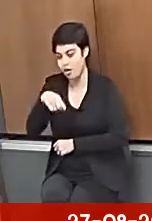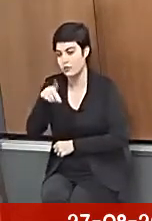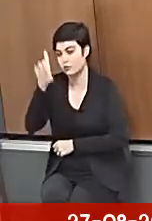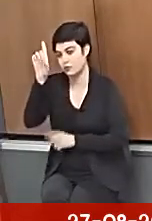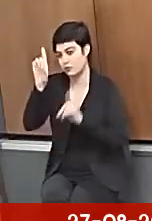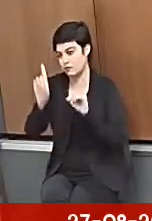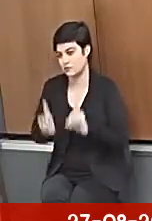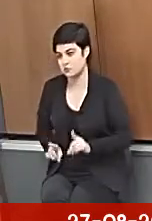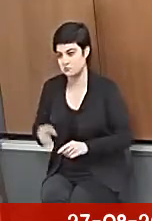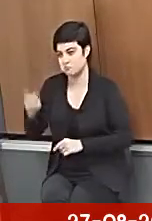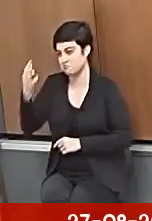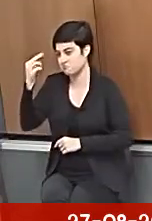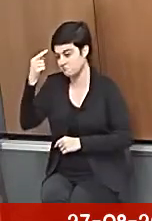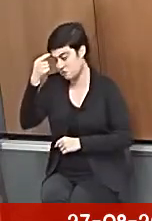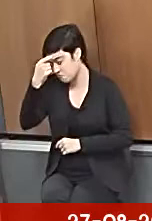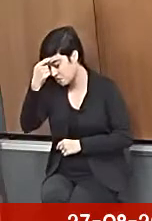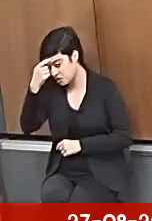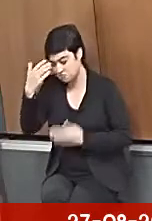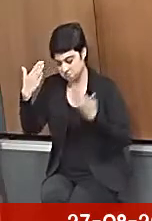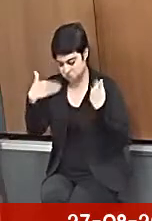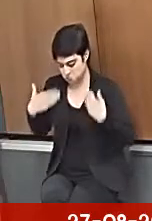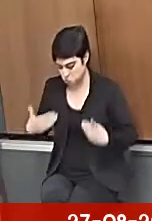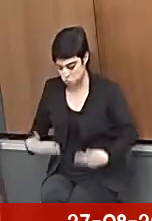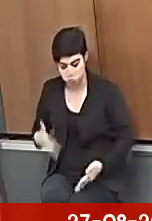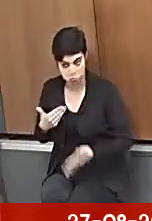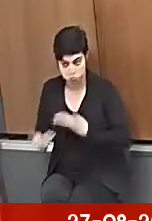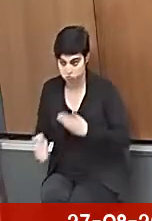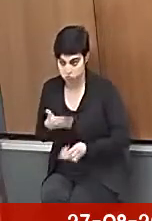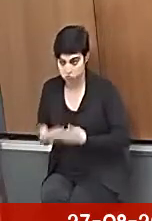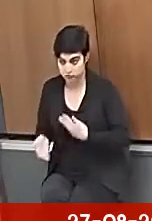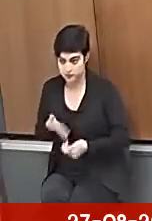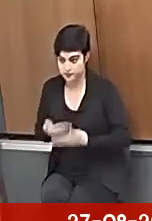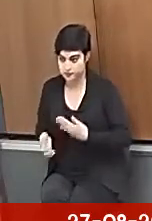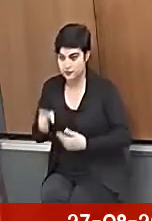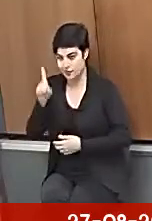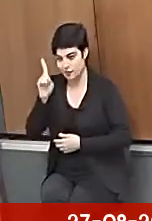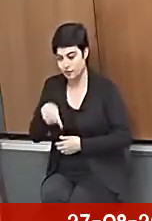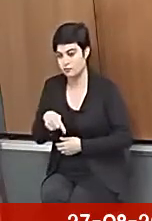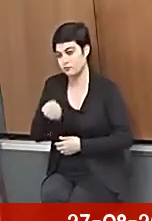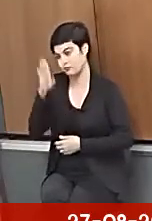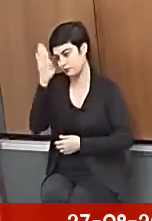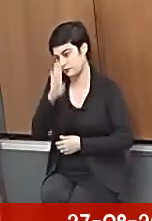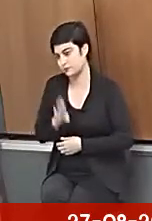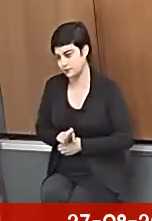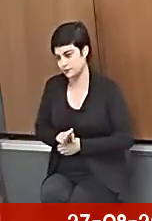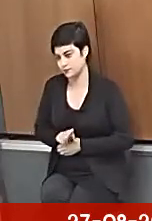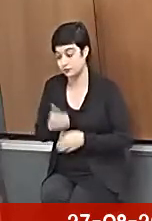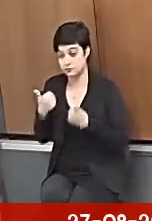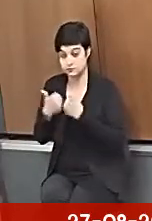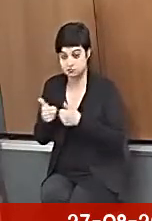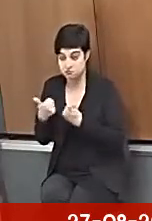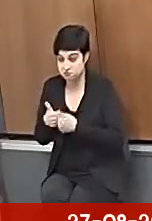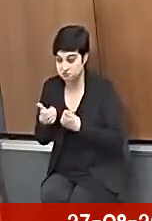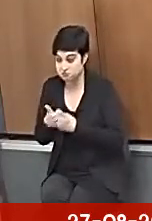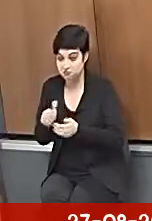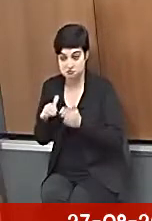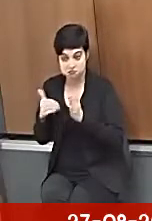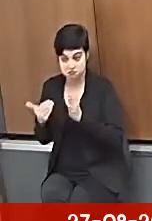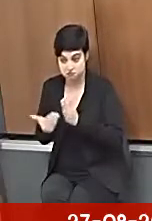seja ela mental seja ela física seja ela o que for o transporte público é uma bosta